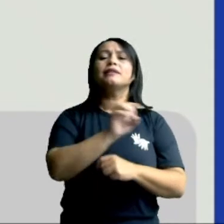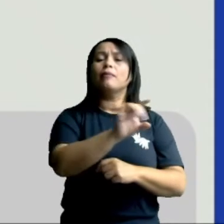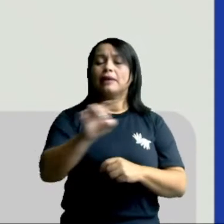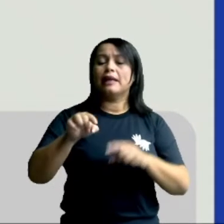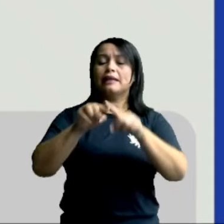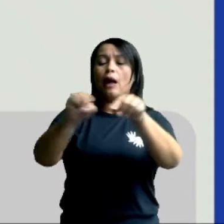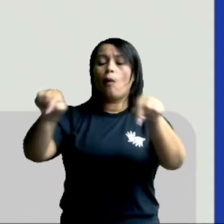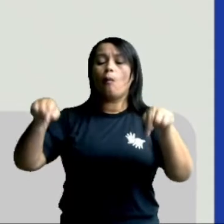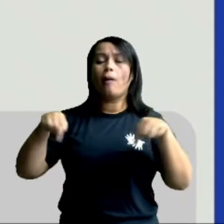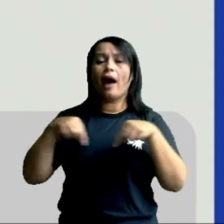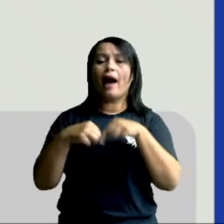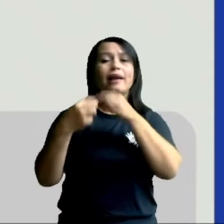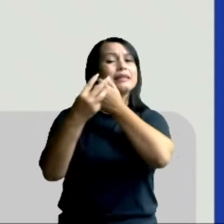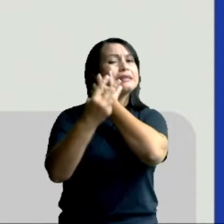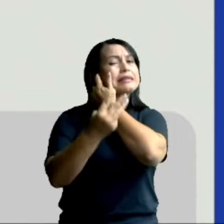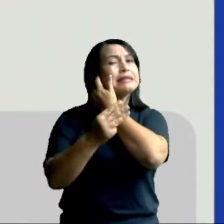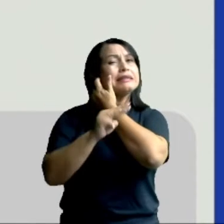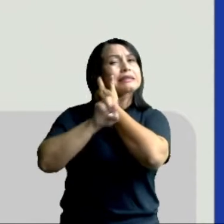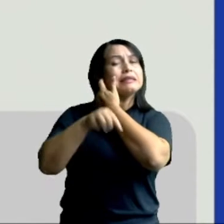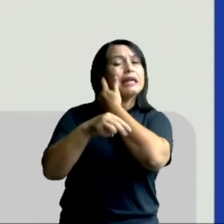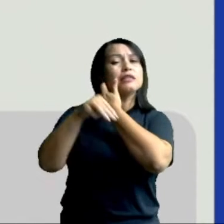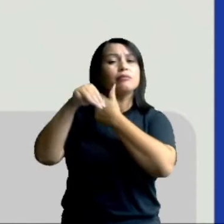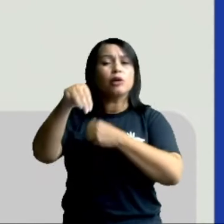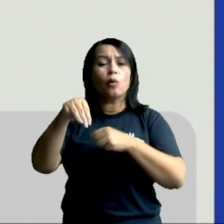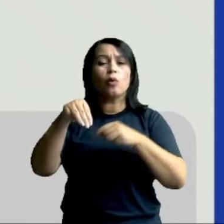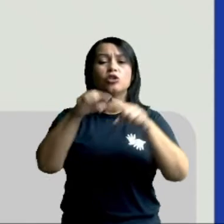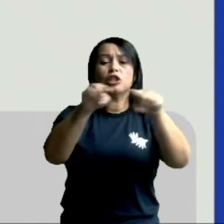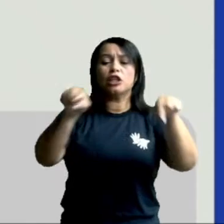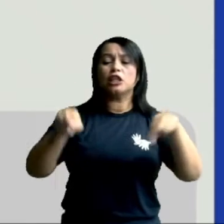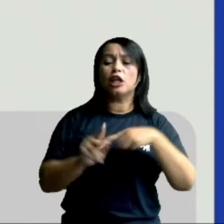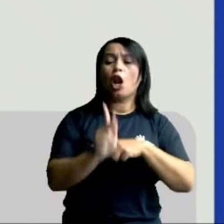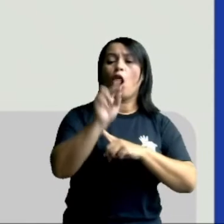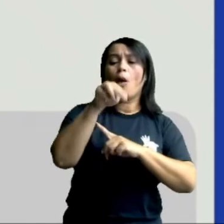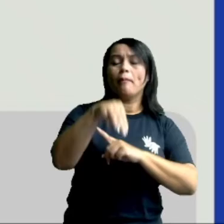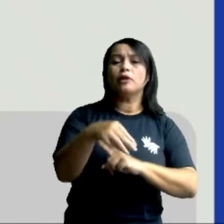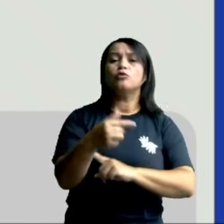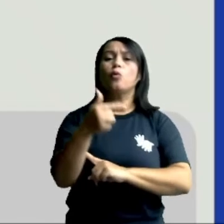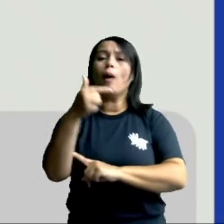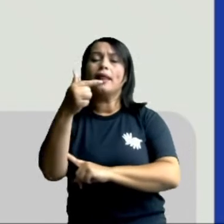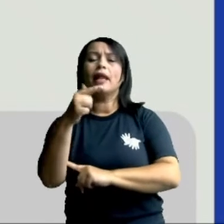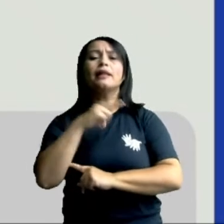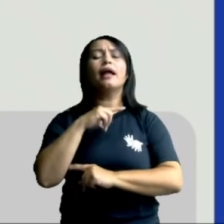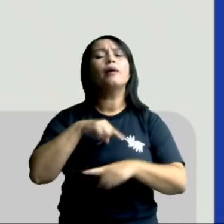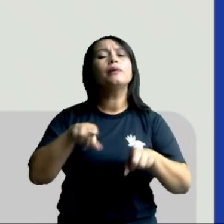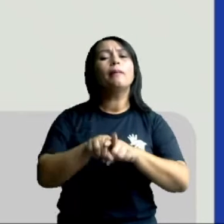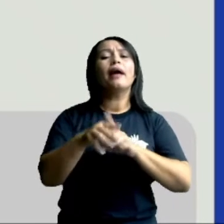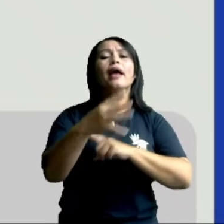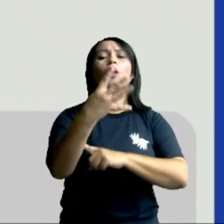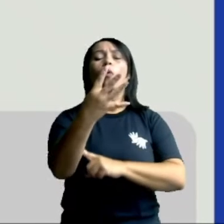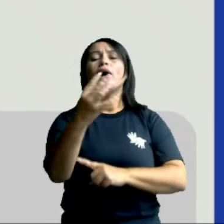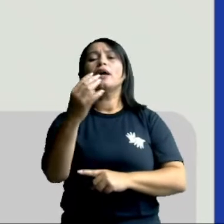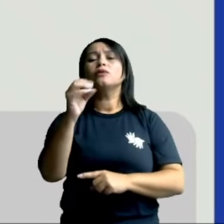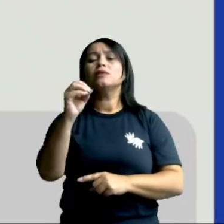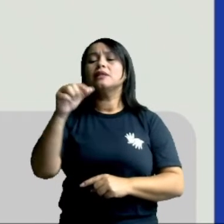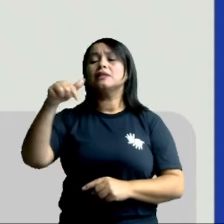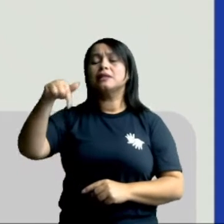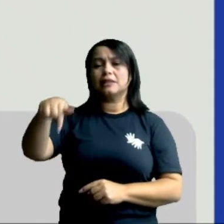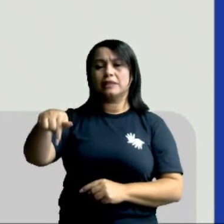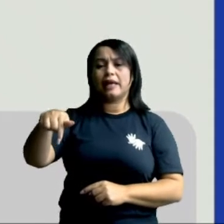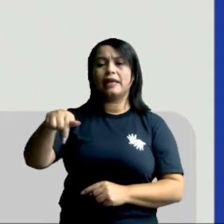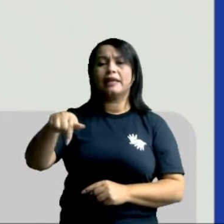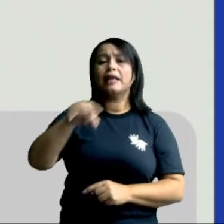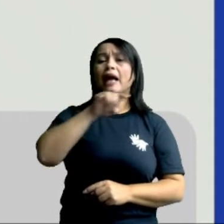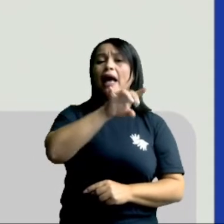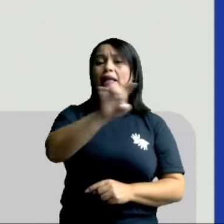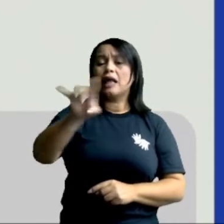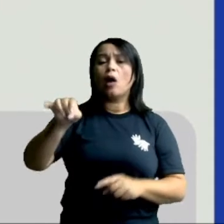de 3 milhões e alguma coisa de quilômetros quadrados. No final, eu tenho 407 habitantes por quilômetro